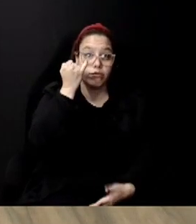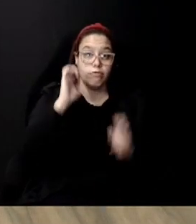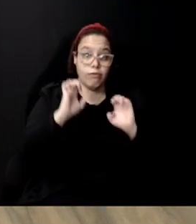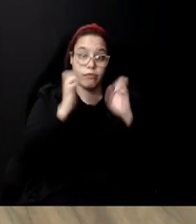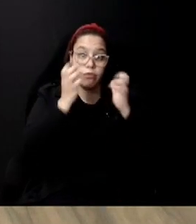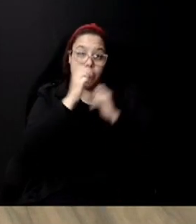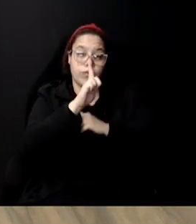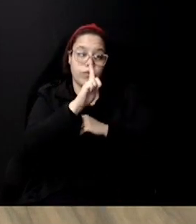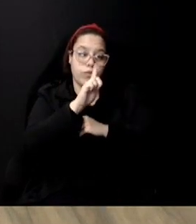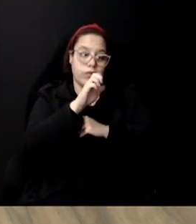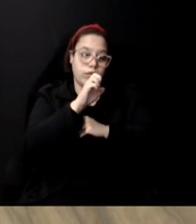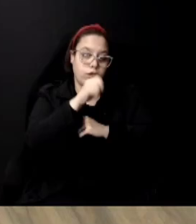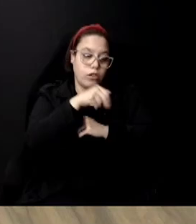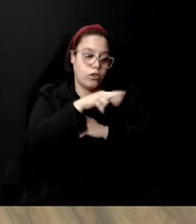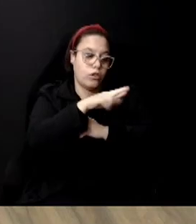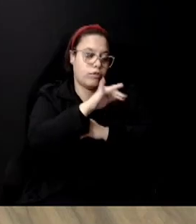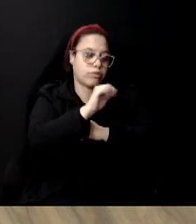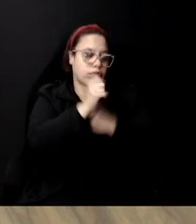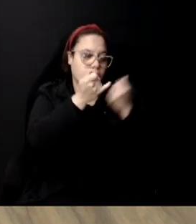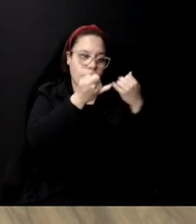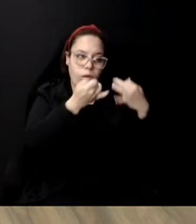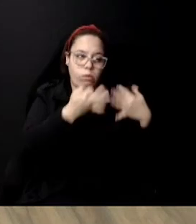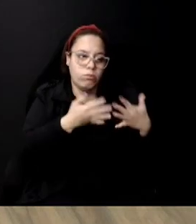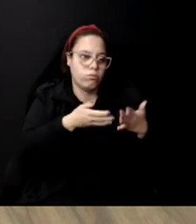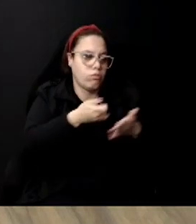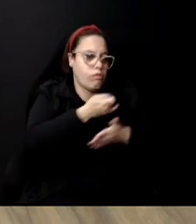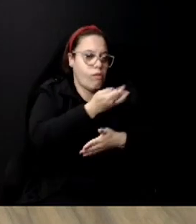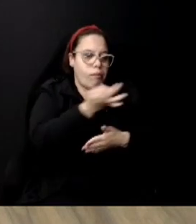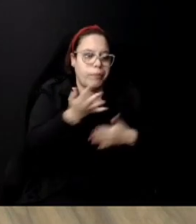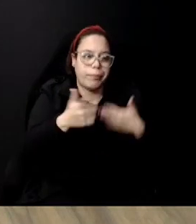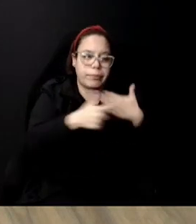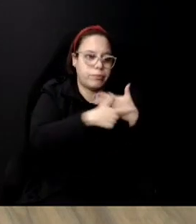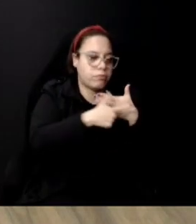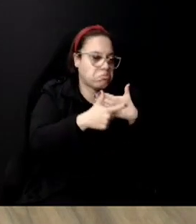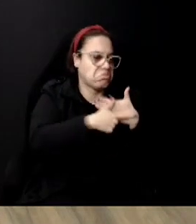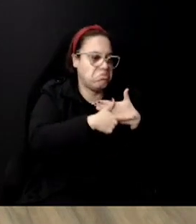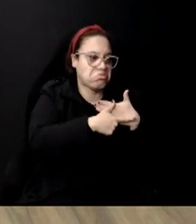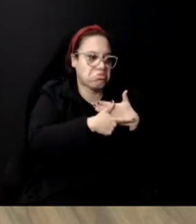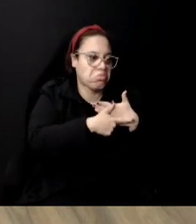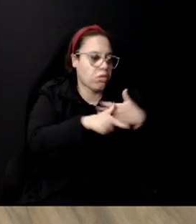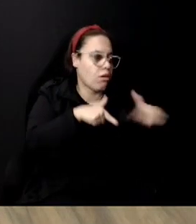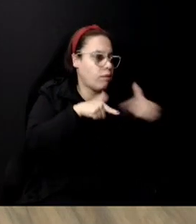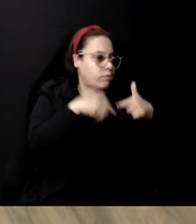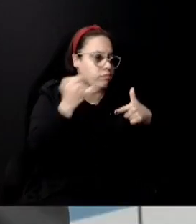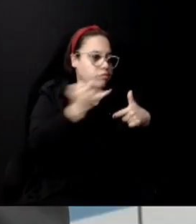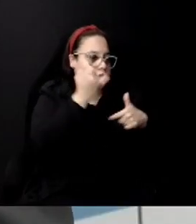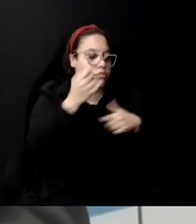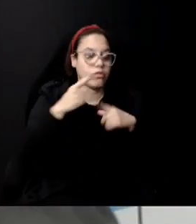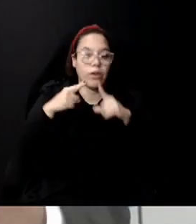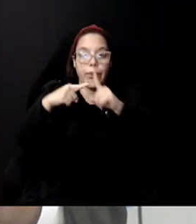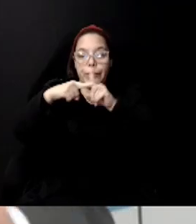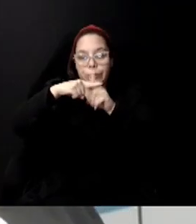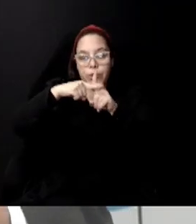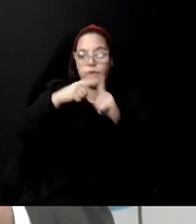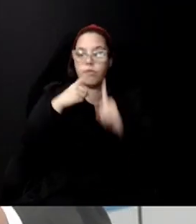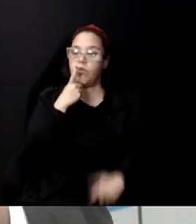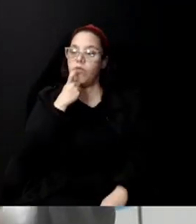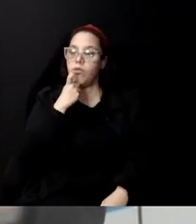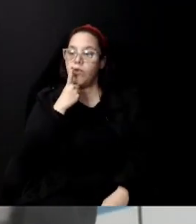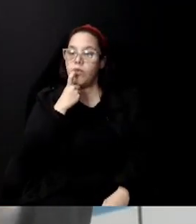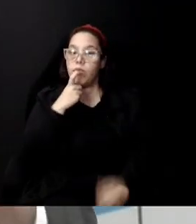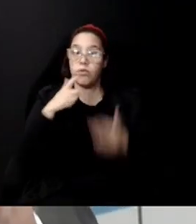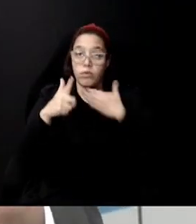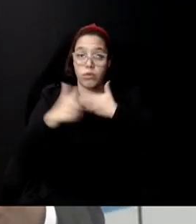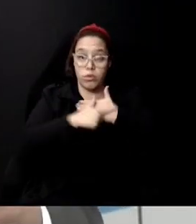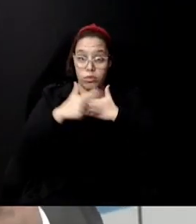senhor explicasse um pouquinho qual o trabalho deles, qual foi a importância. A Cruz Vermelha, ela tem um papel de atuar